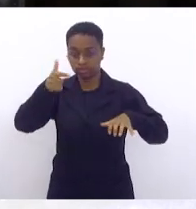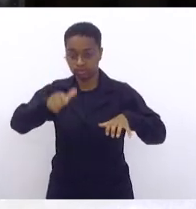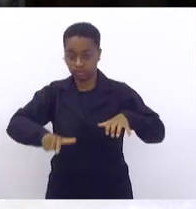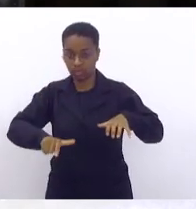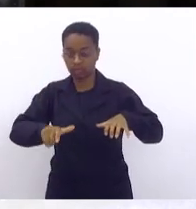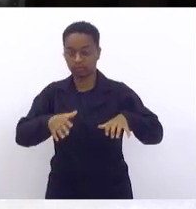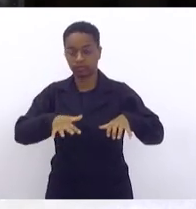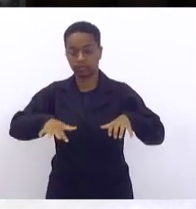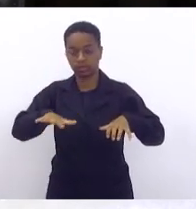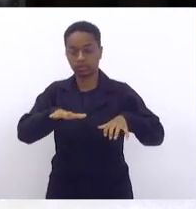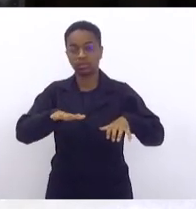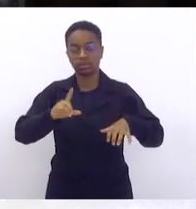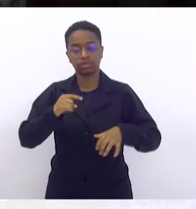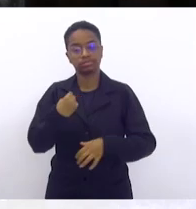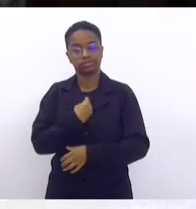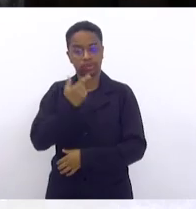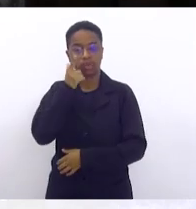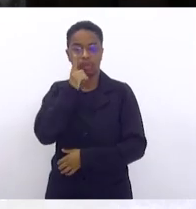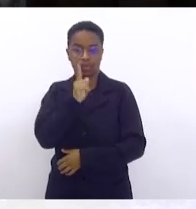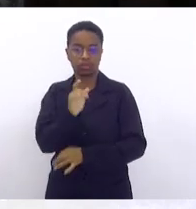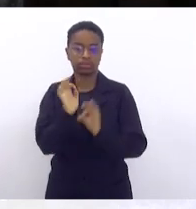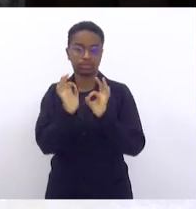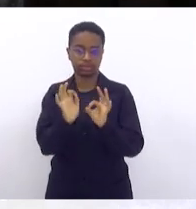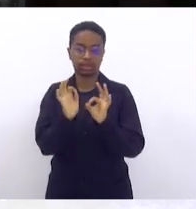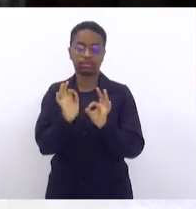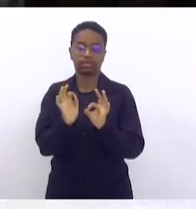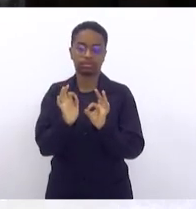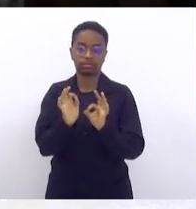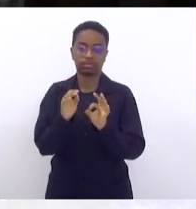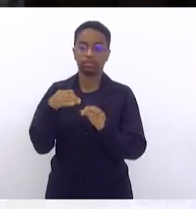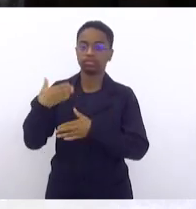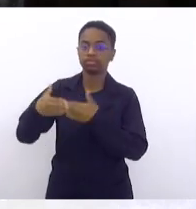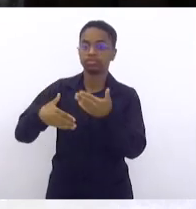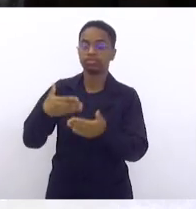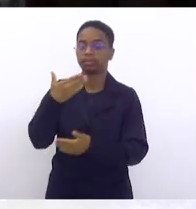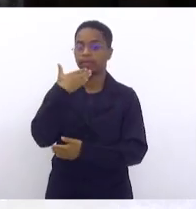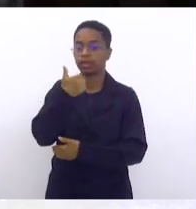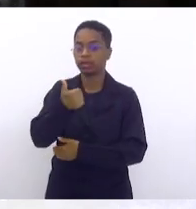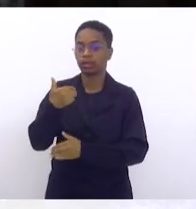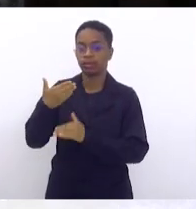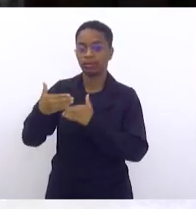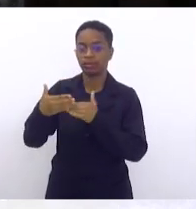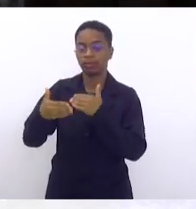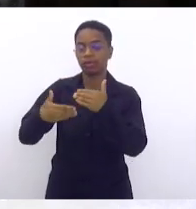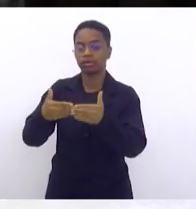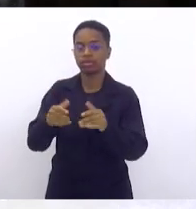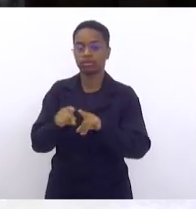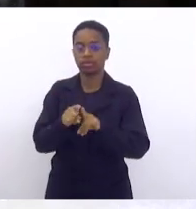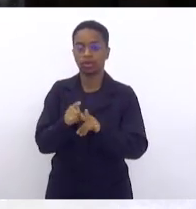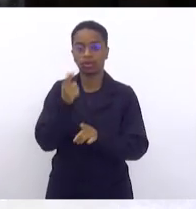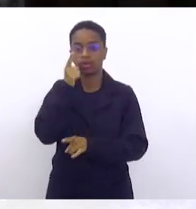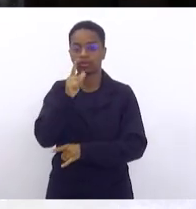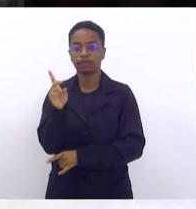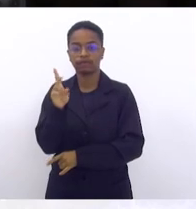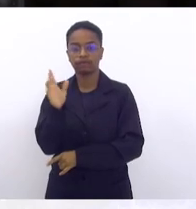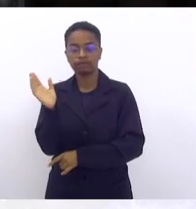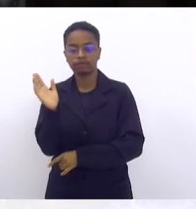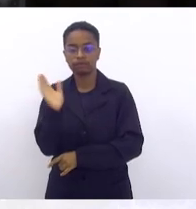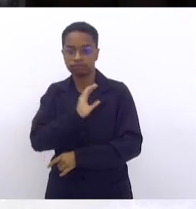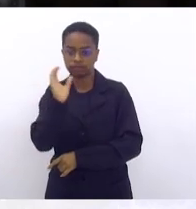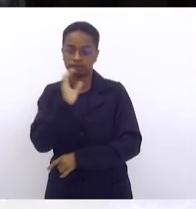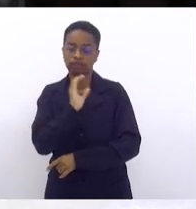a gente consegue Sem dúvida nenhuma acelerar esse processo e dá uma velocidade maior para